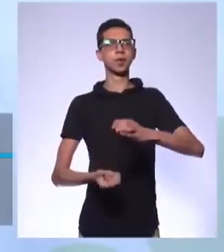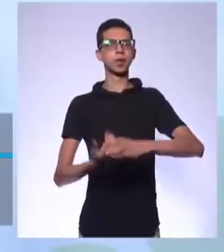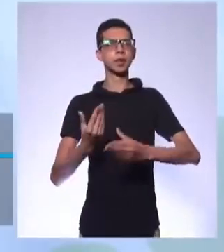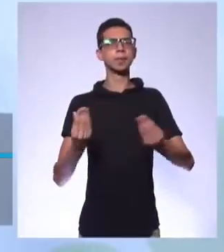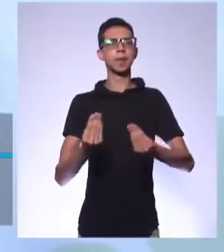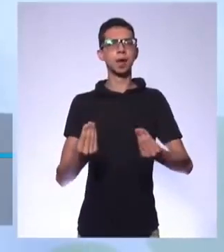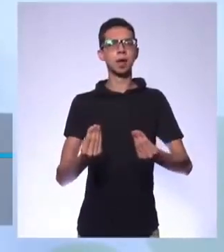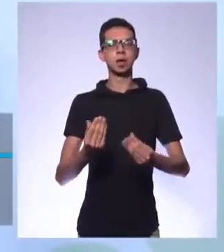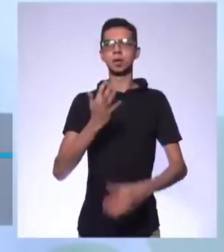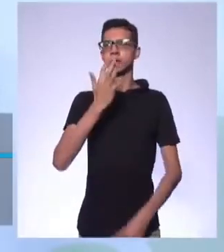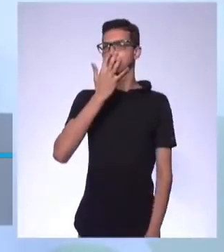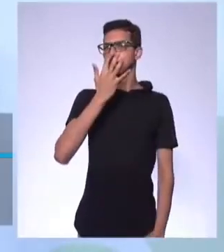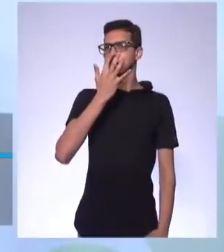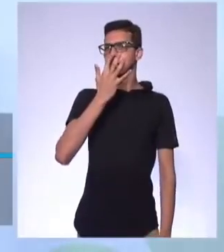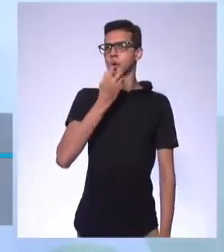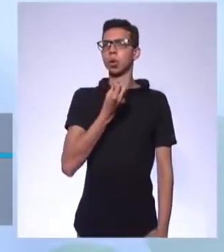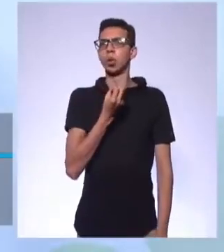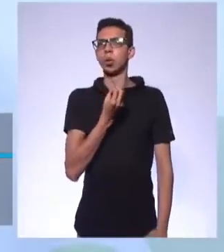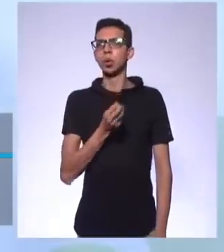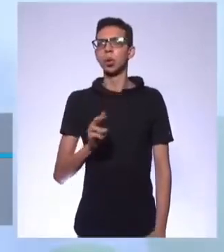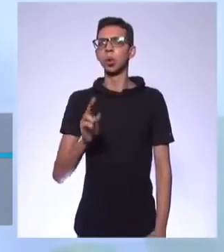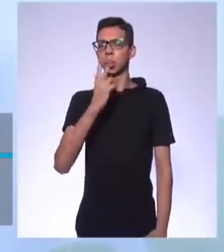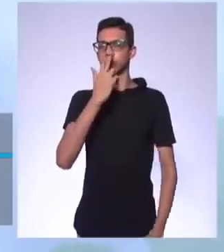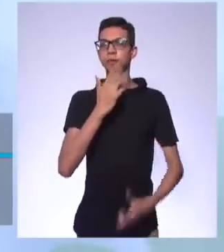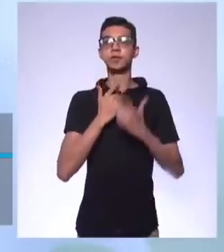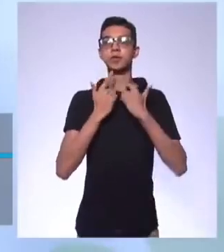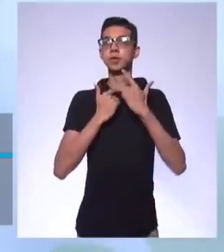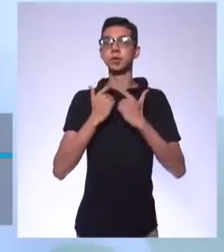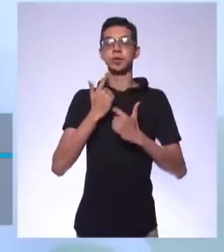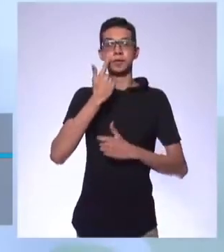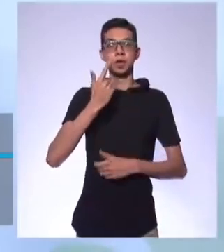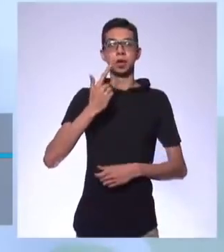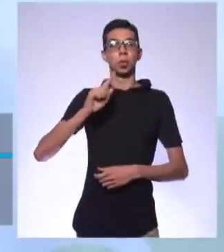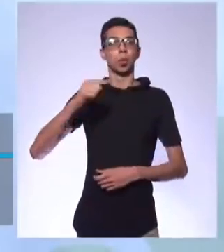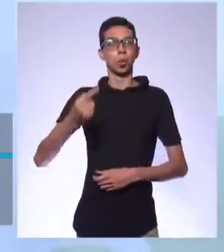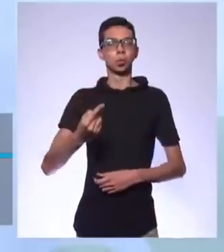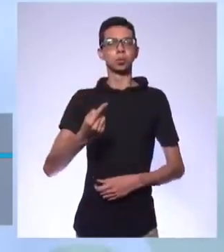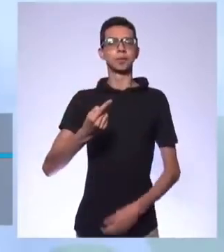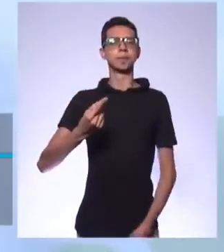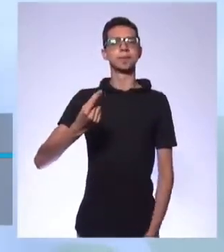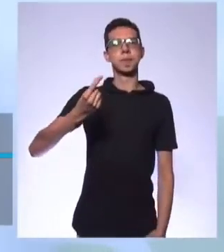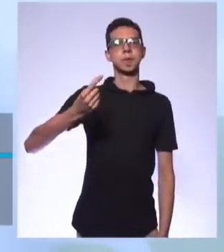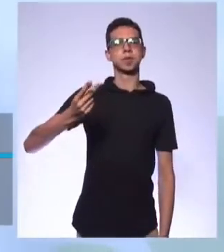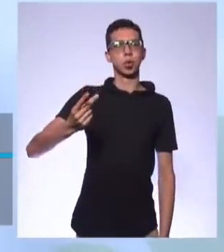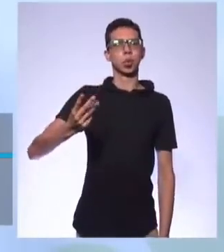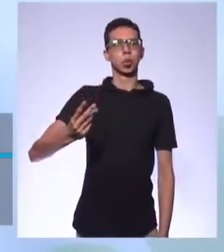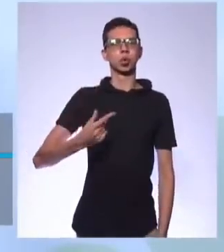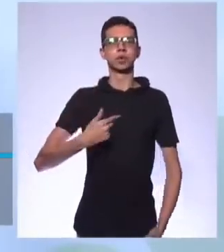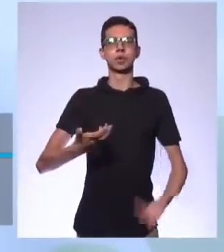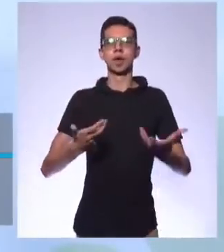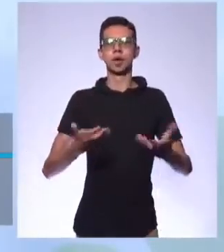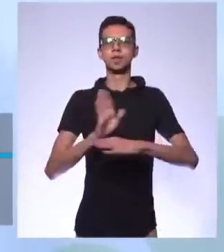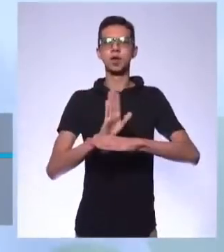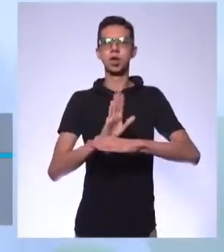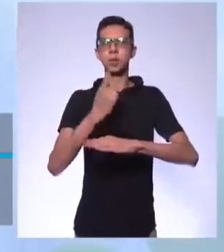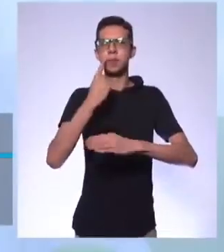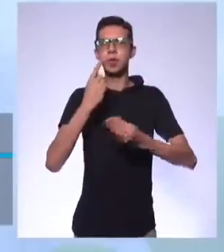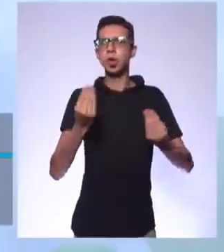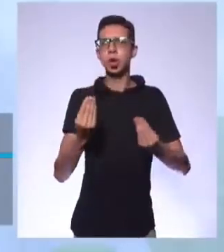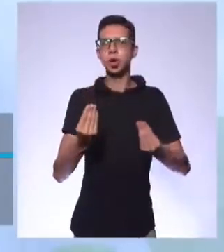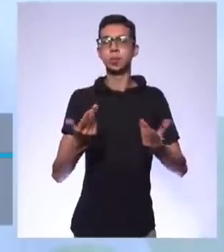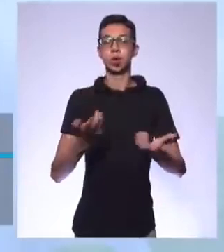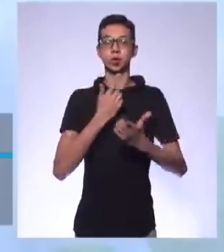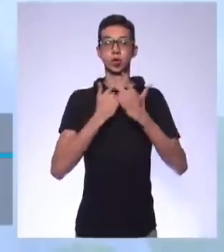ser apreciado ou para dar vontade de ver o próximo? Olha, Tá? Aí eu fico nessa vontade, eu aprecio ou eu só